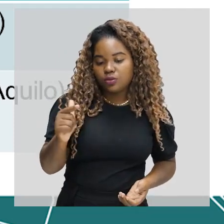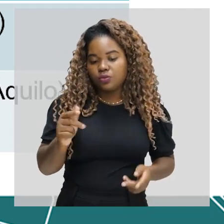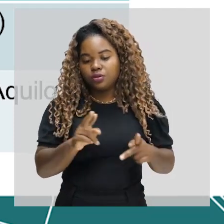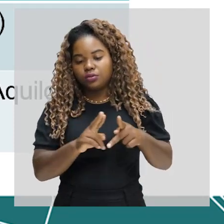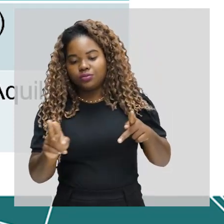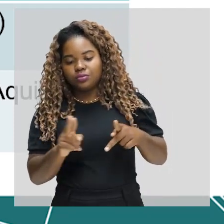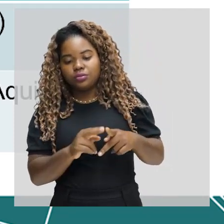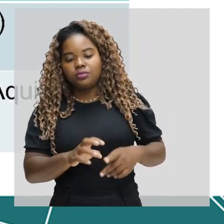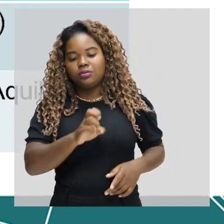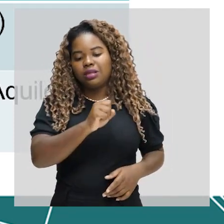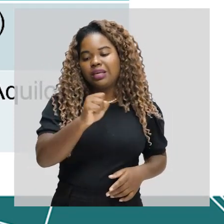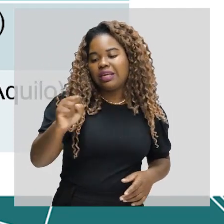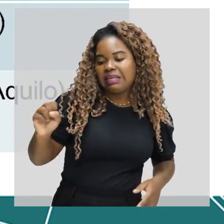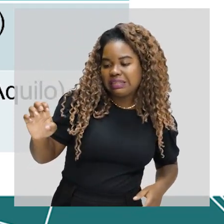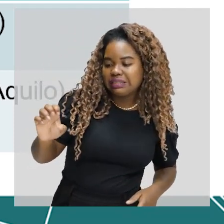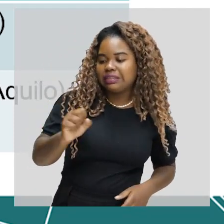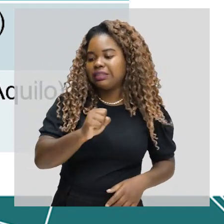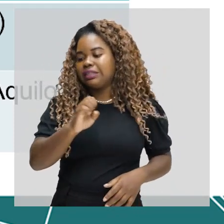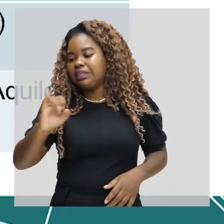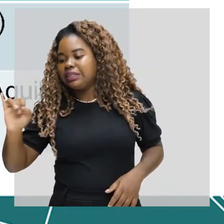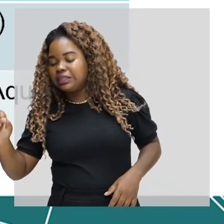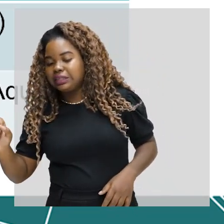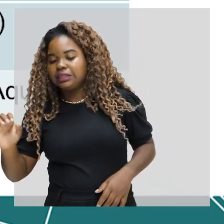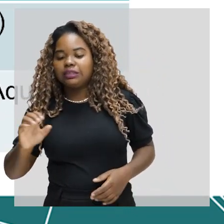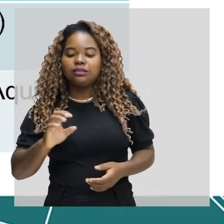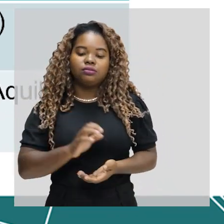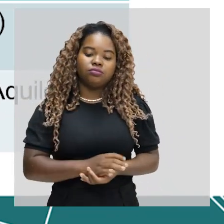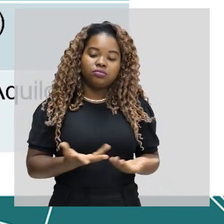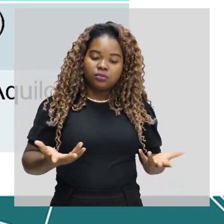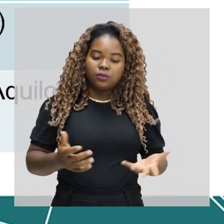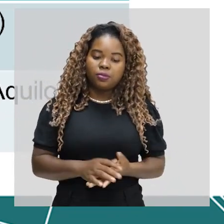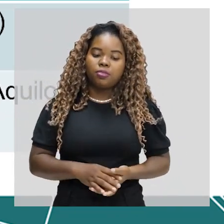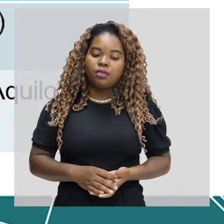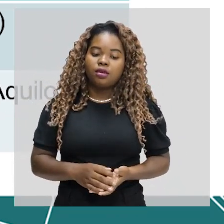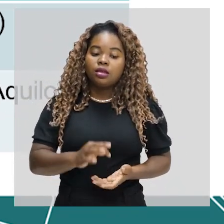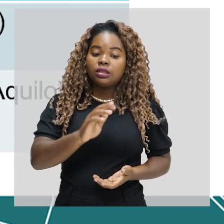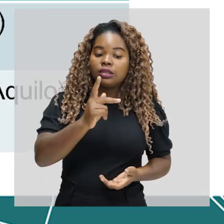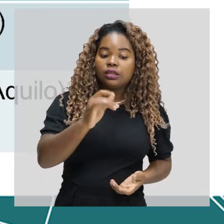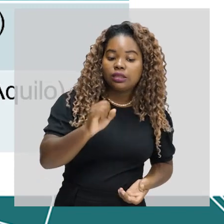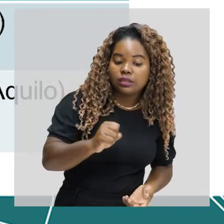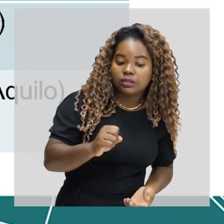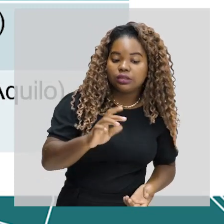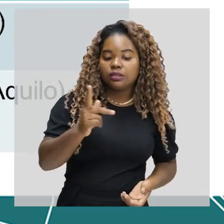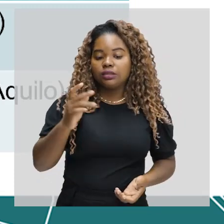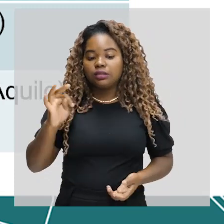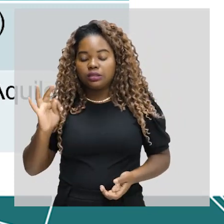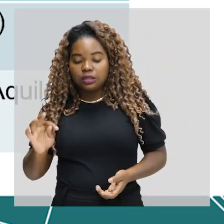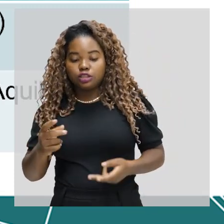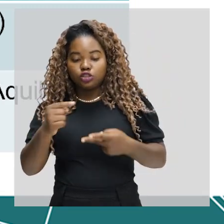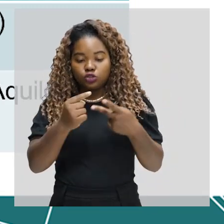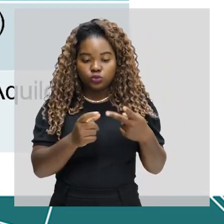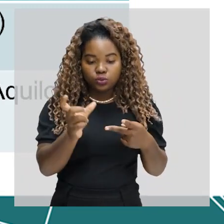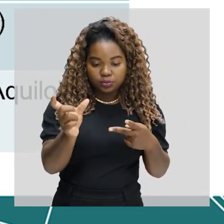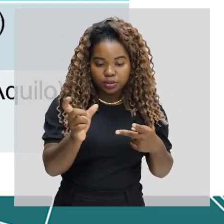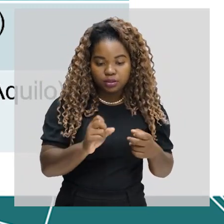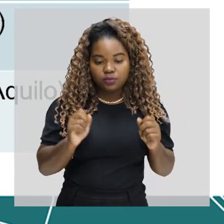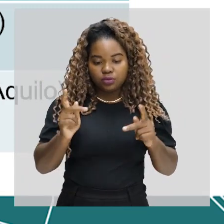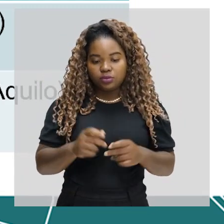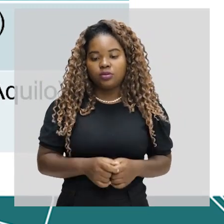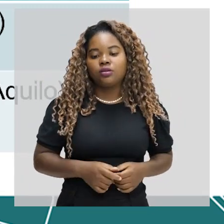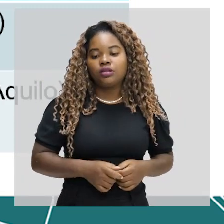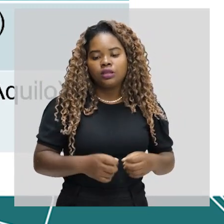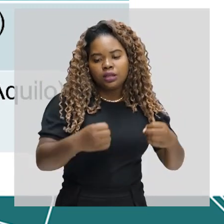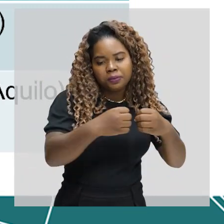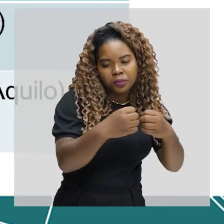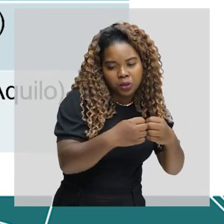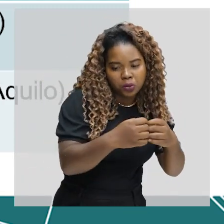específico para esse, essa e isso, tá? Em inglês você tem o this e tem o that, que é para algo que está perto